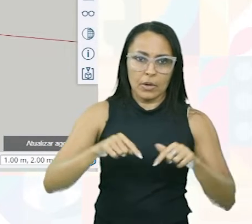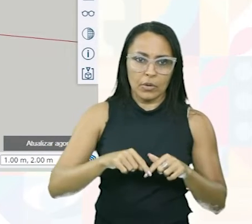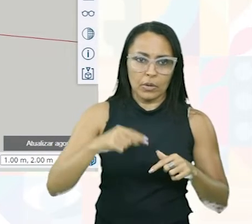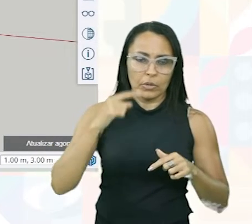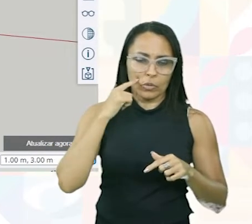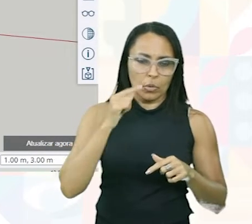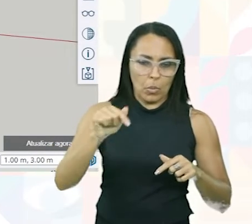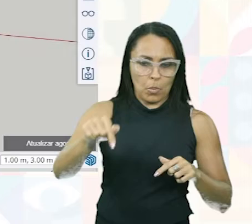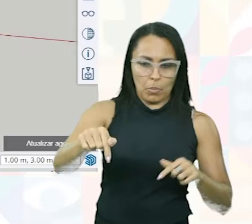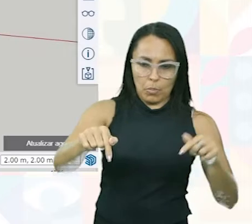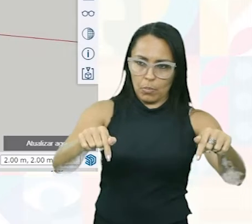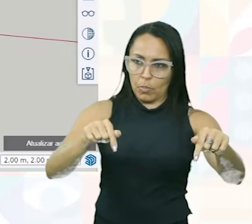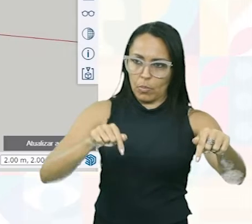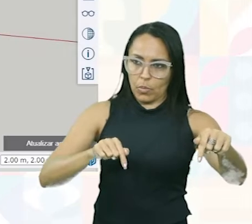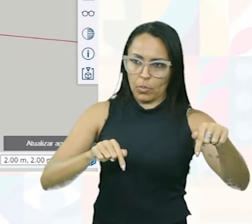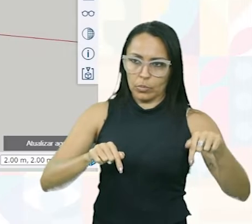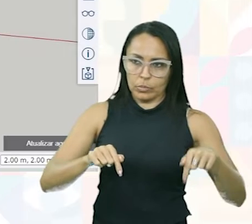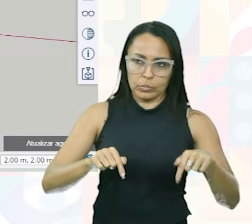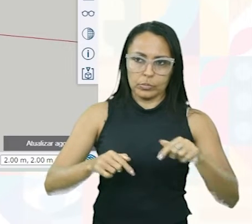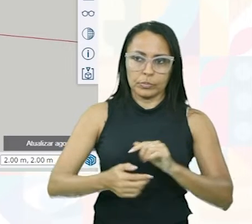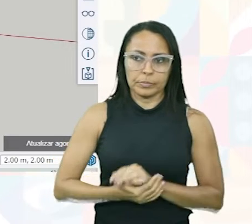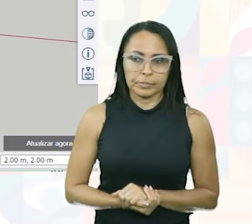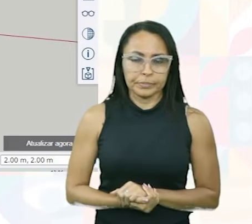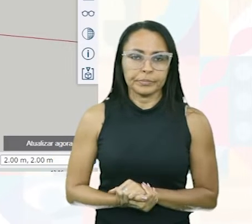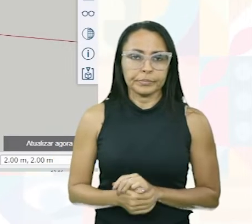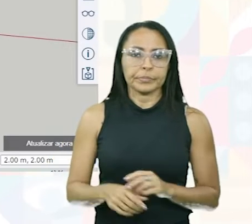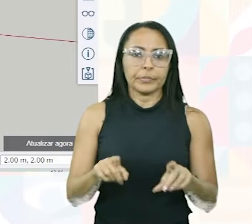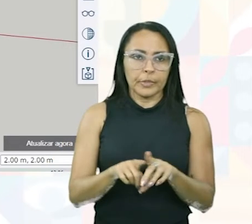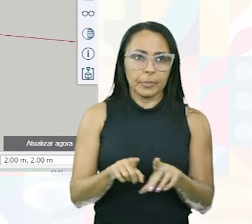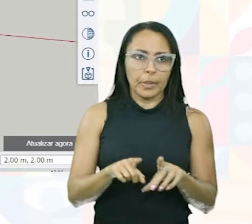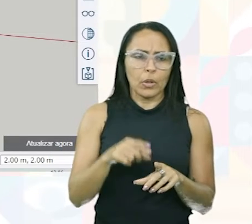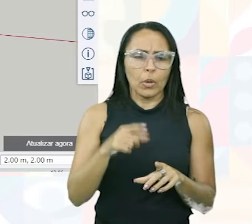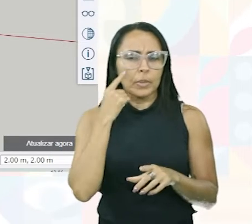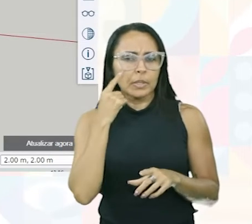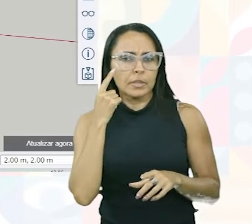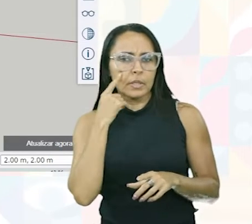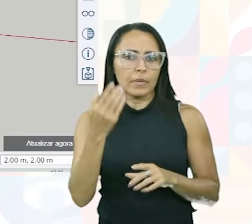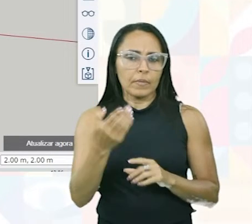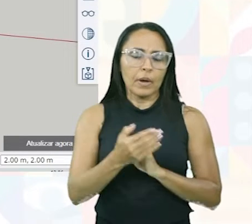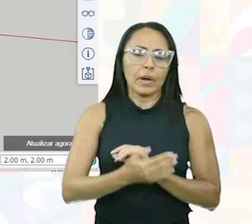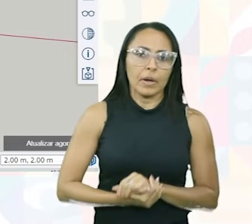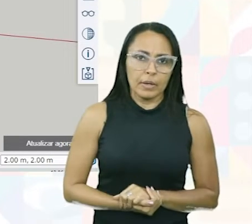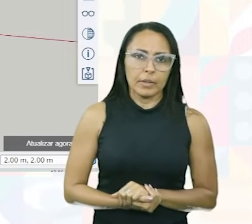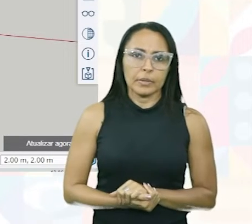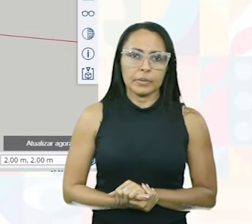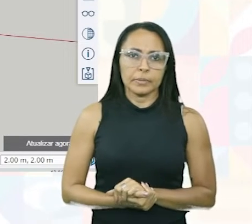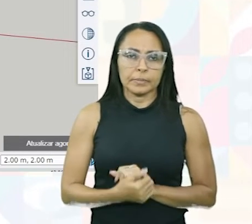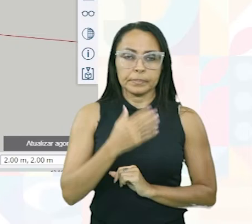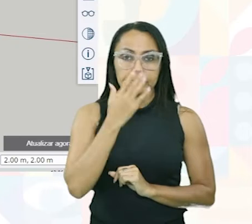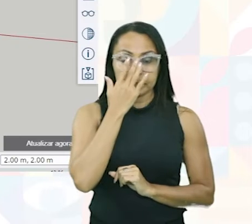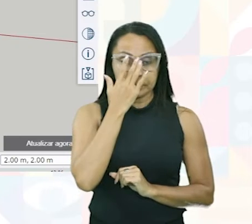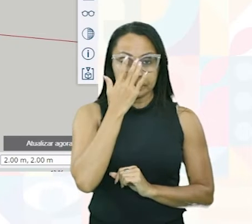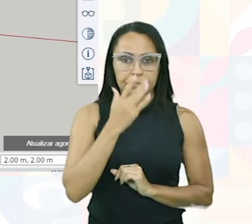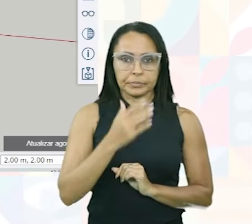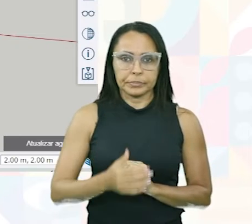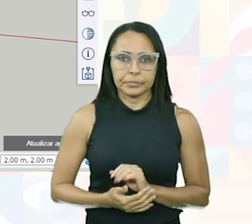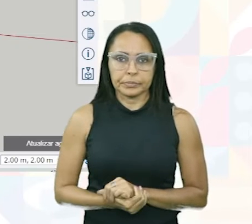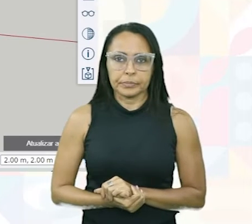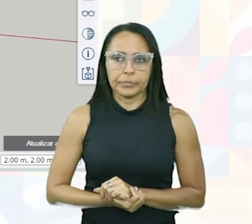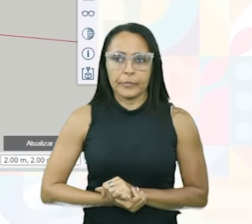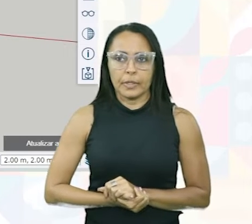ó. E vocês também podem observar, através desse